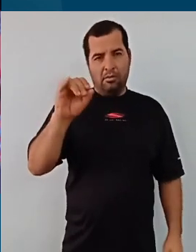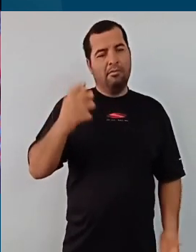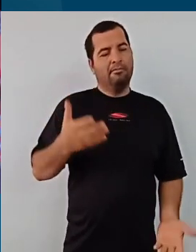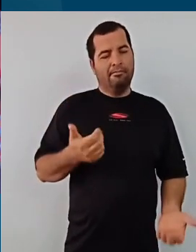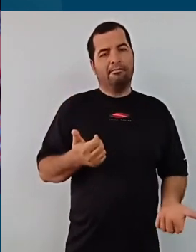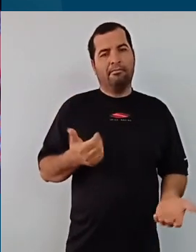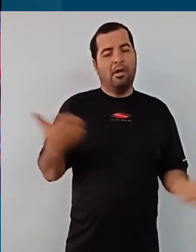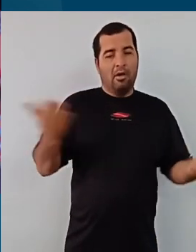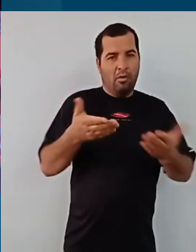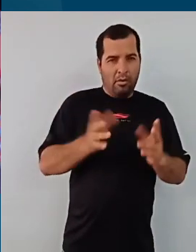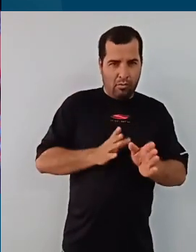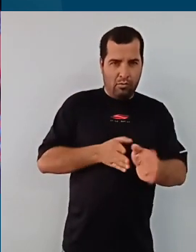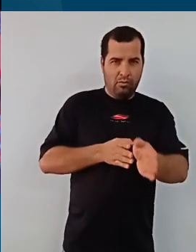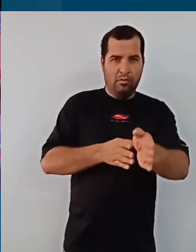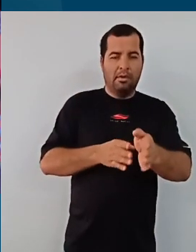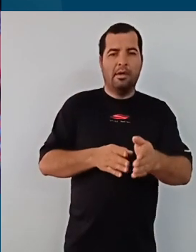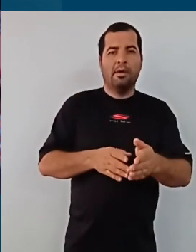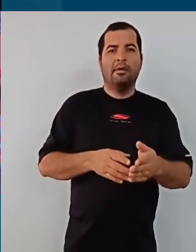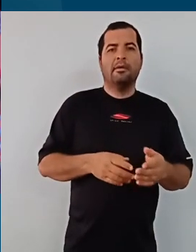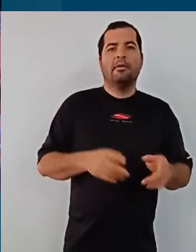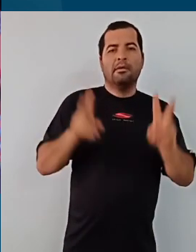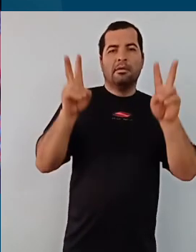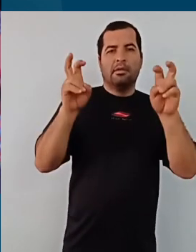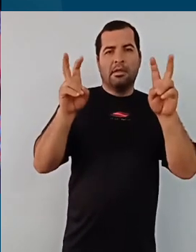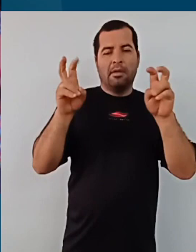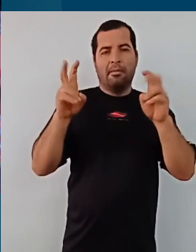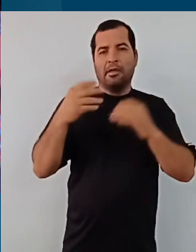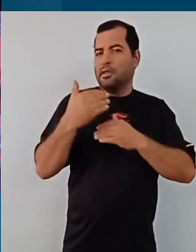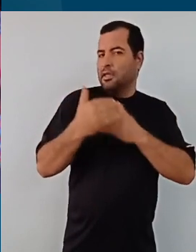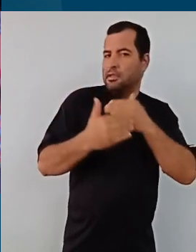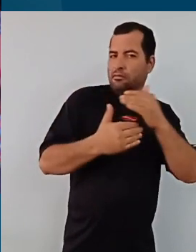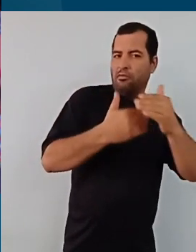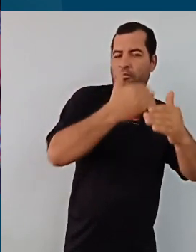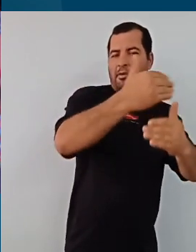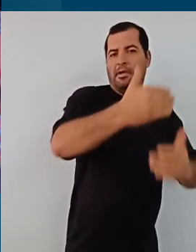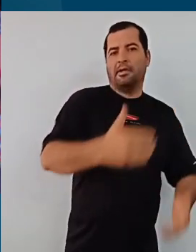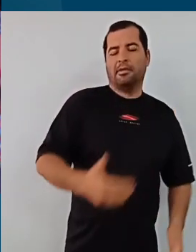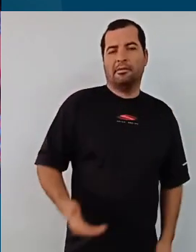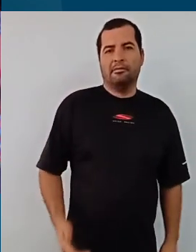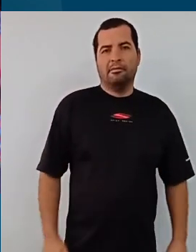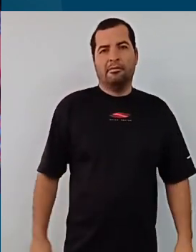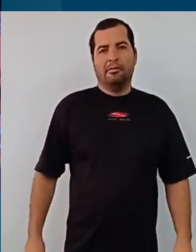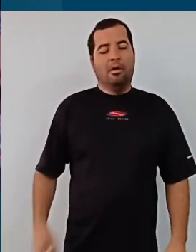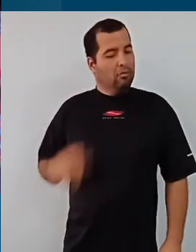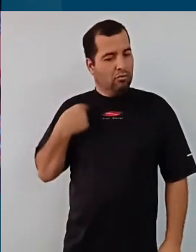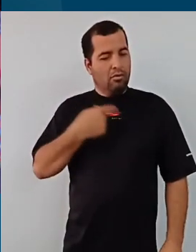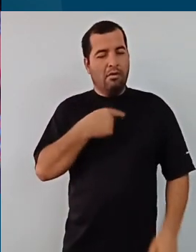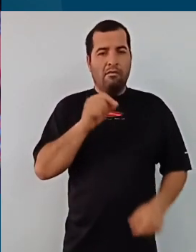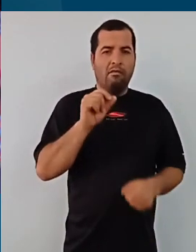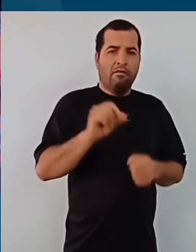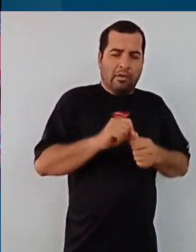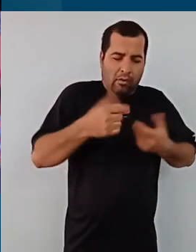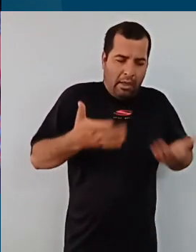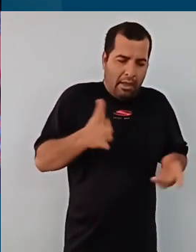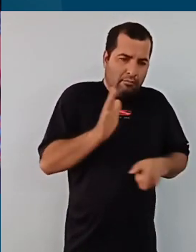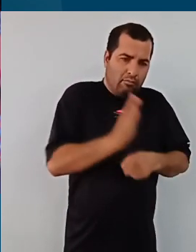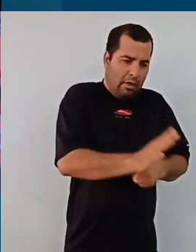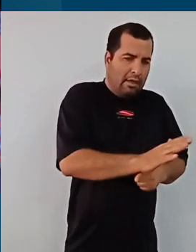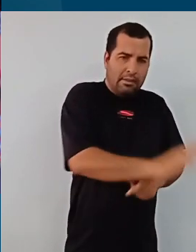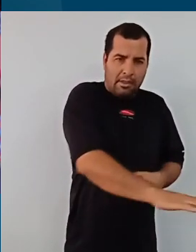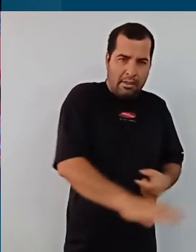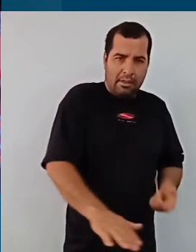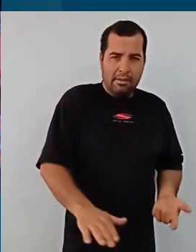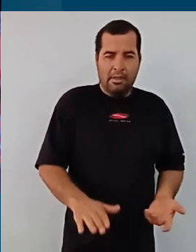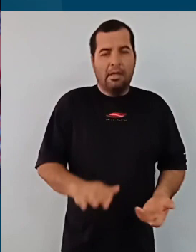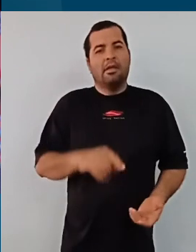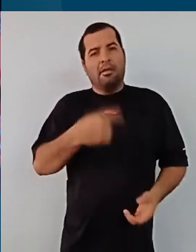eu vou continuar agora em relação a essa questão do desenvolvimento, de coisas que a gente pode fazer para ajudar os meninos. Depois eu me lembro de voltar